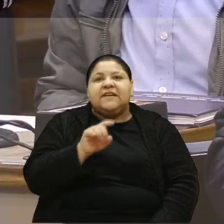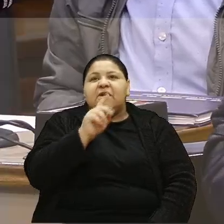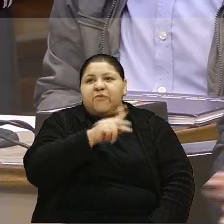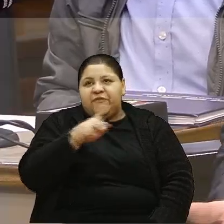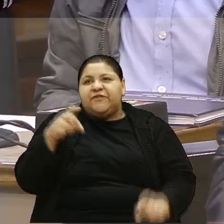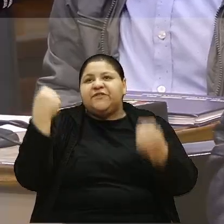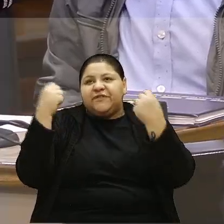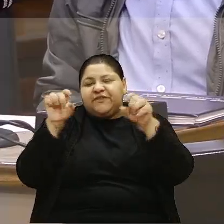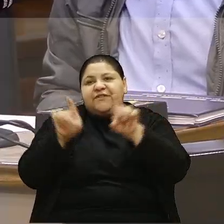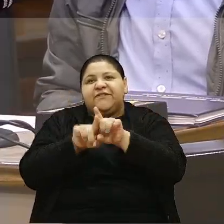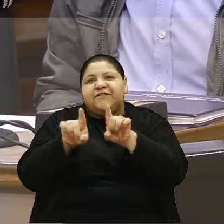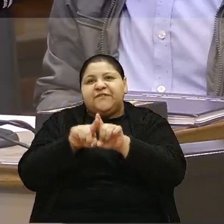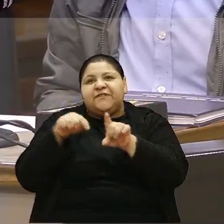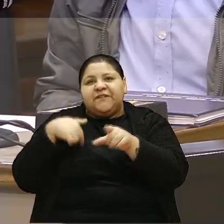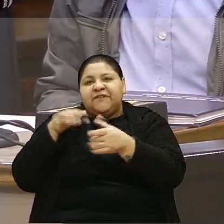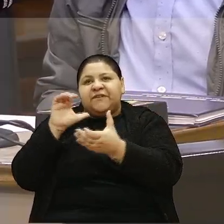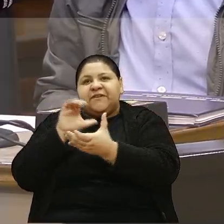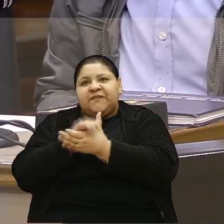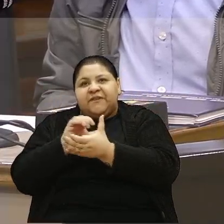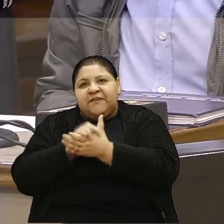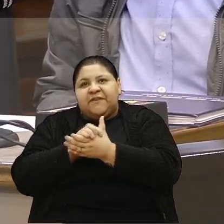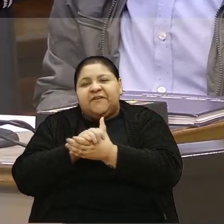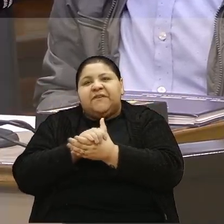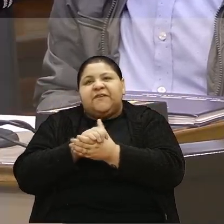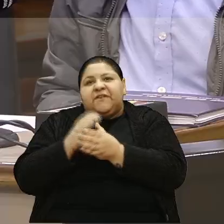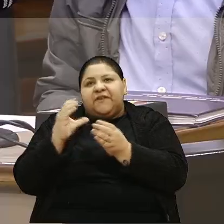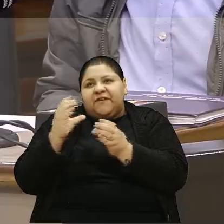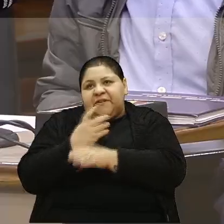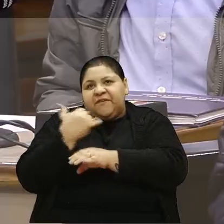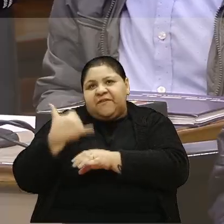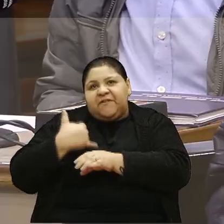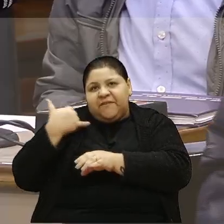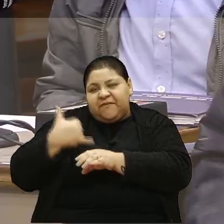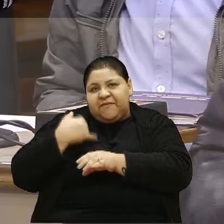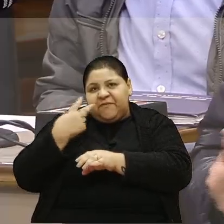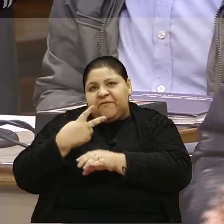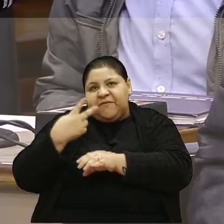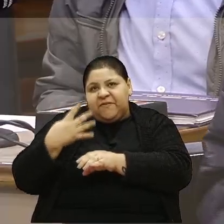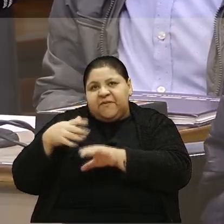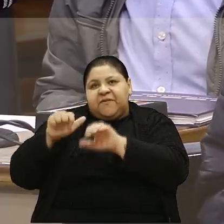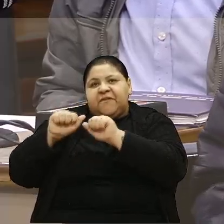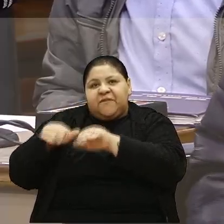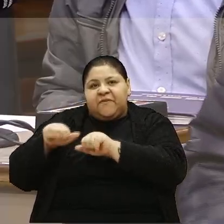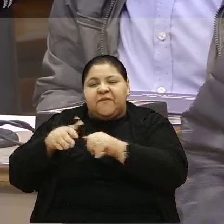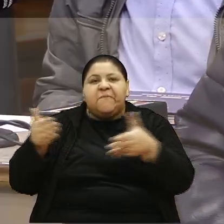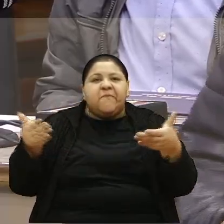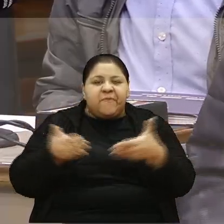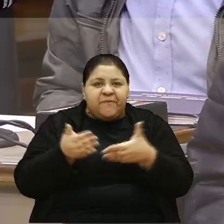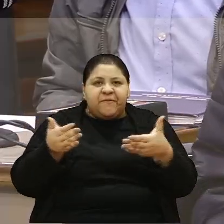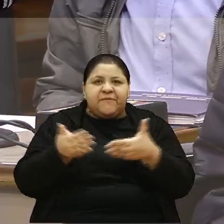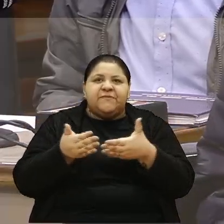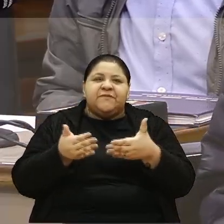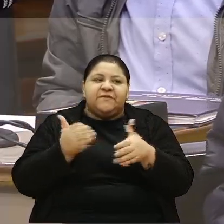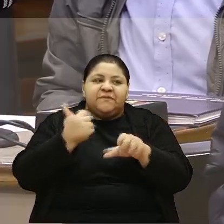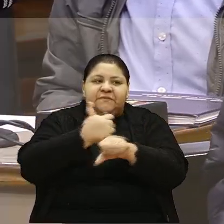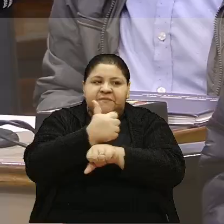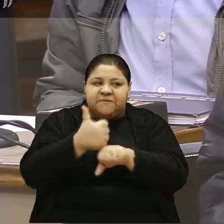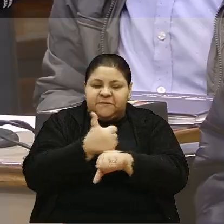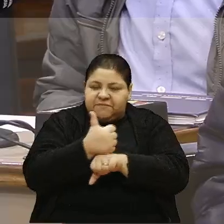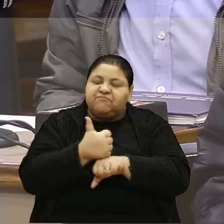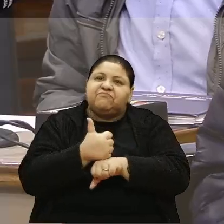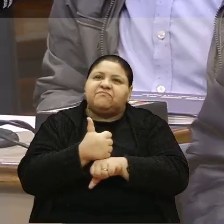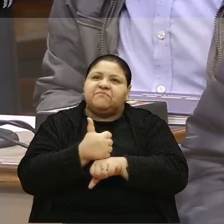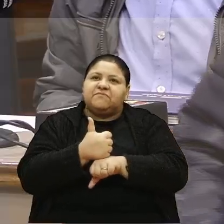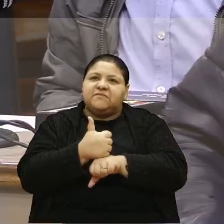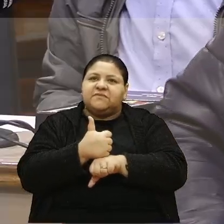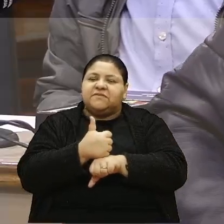Física, e também a minha esposa, que completa aniversário dia 24 de setembro. Então, quero deixar aqui a esses profissionais que